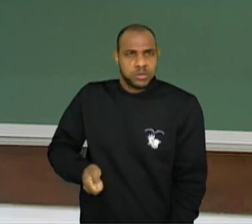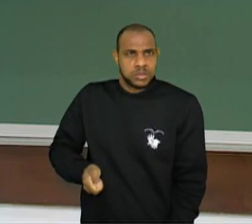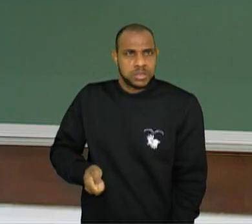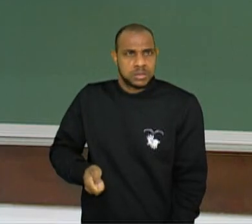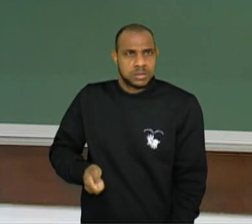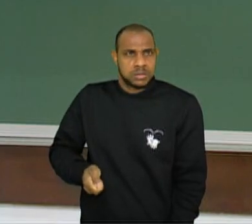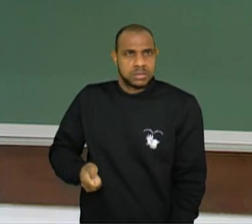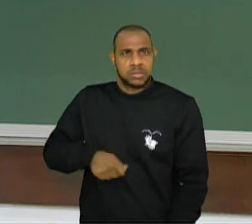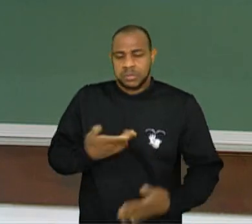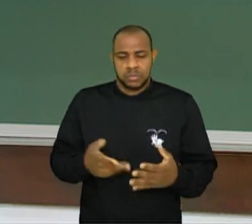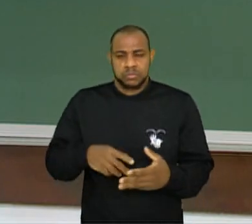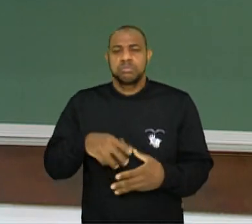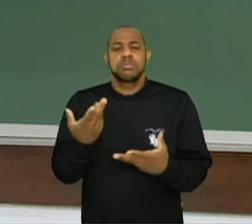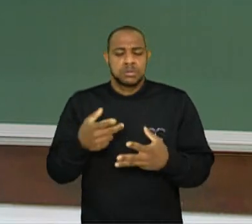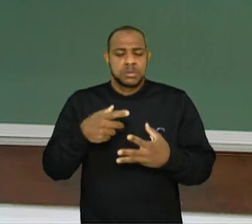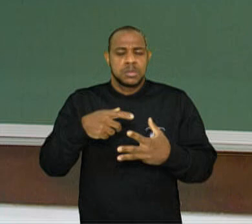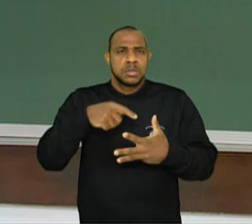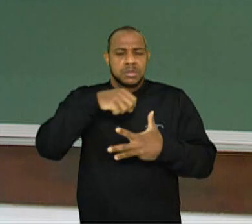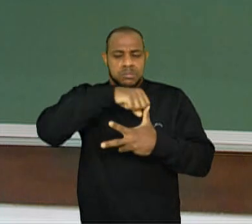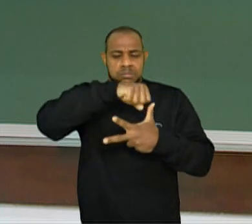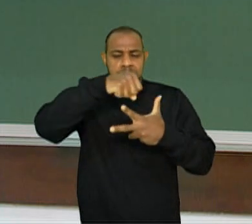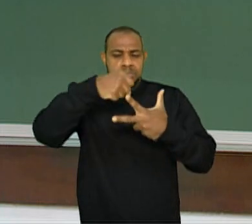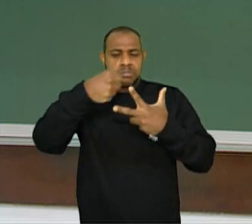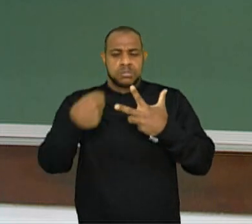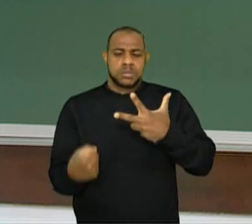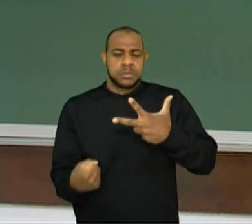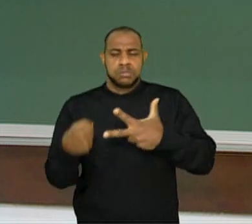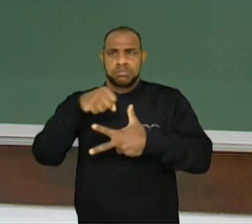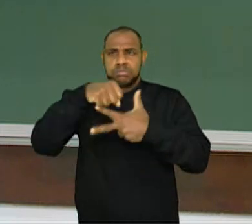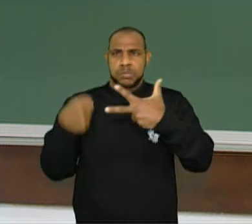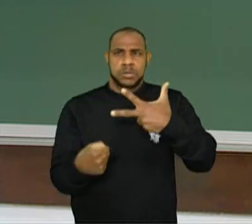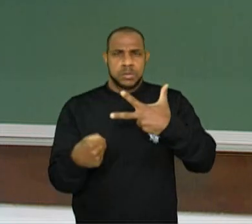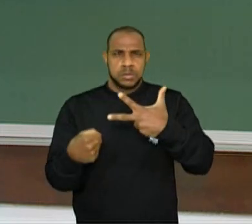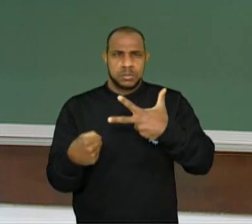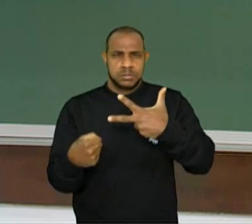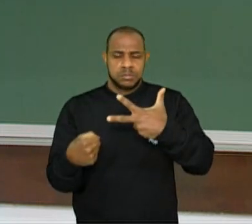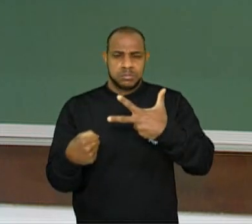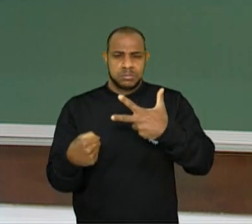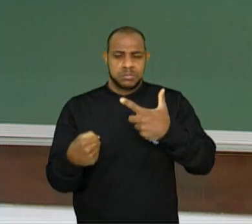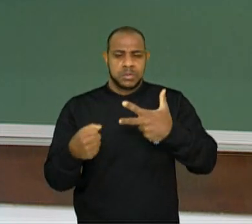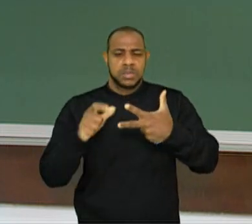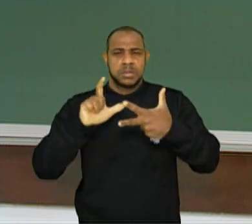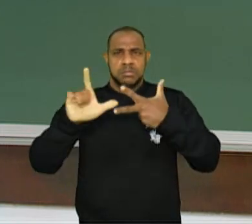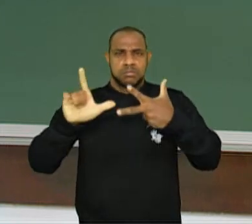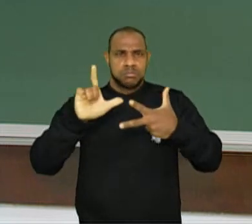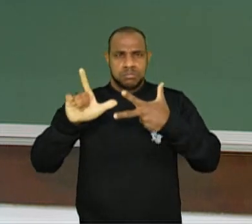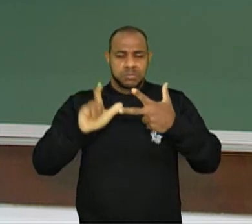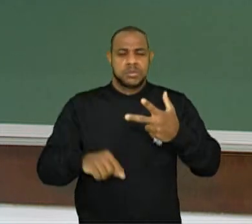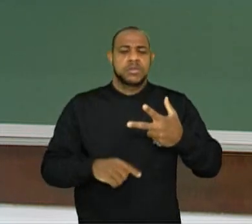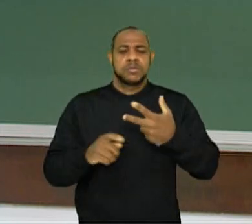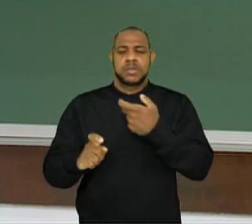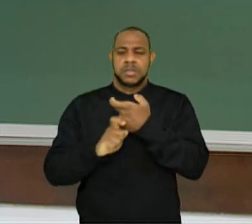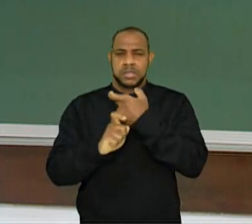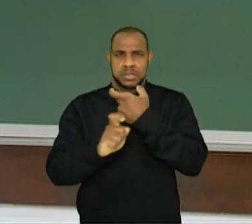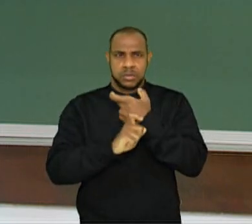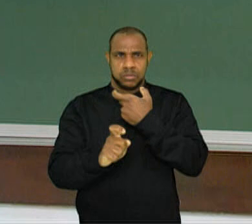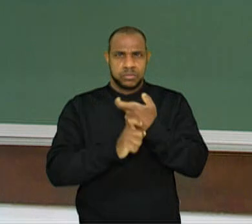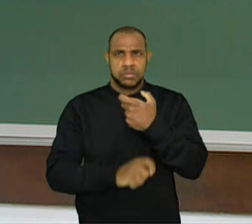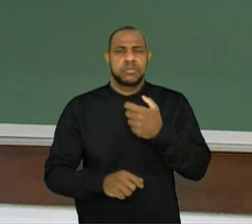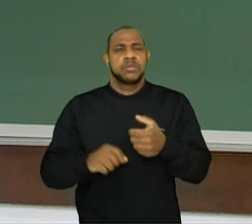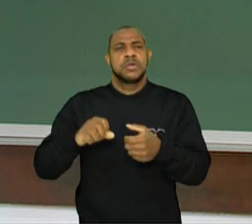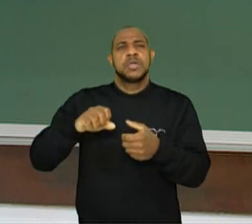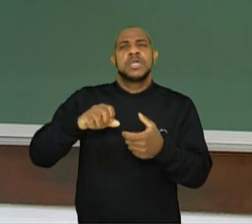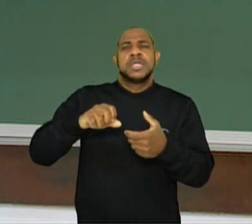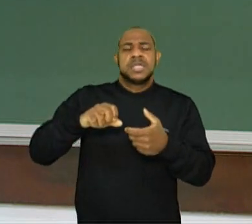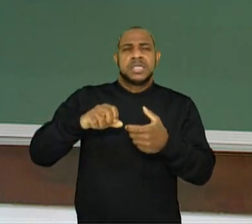os 3 poderes? Os 3 poderes são o executivo, legislativo e judiciário. Isso você não pode esquecer, tá? Quando falar em 3 poderes, é disso que se